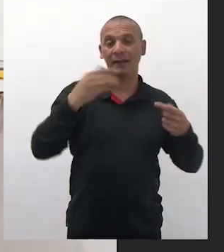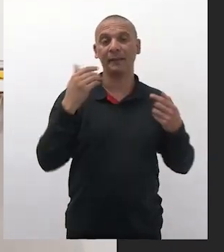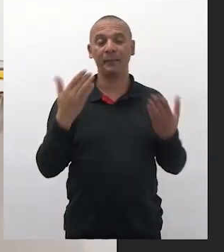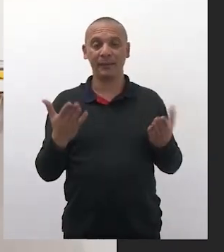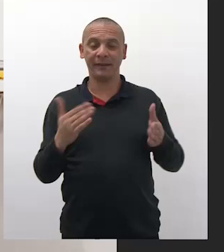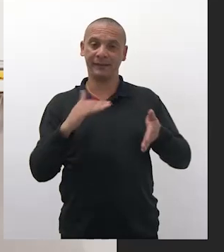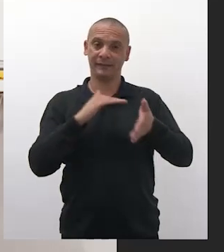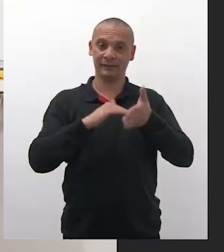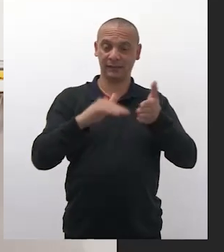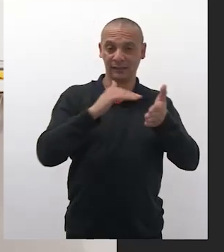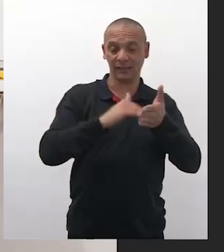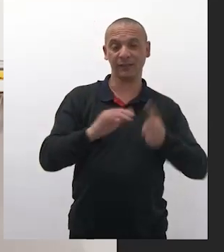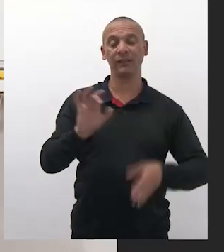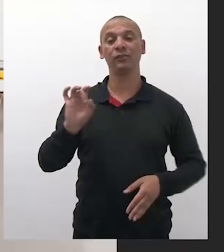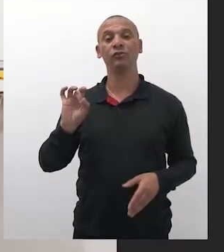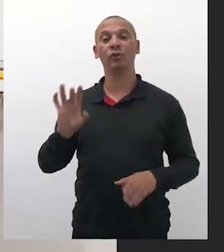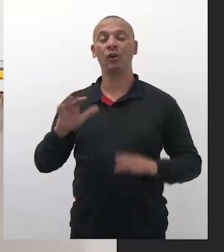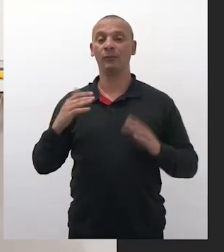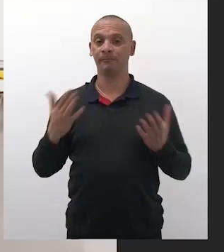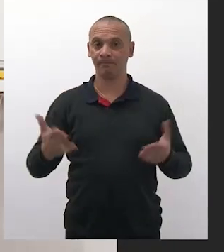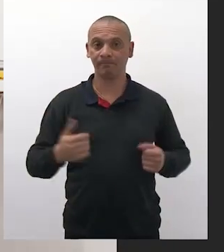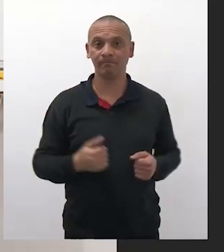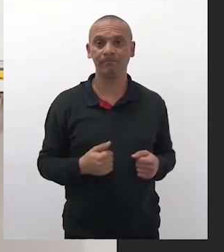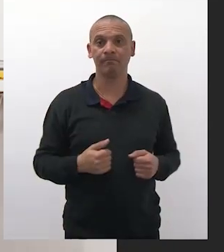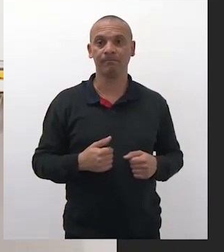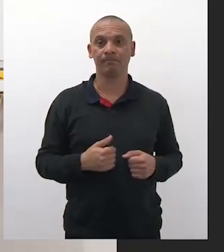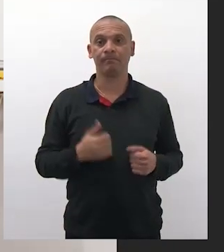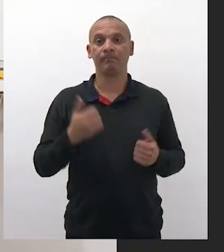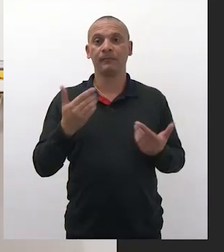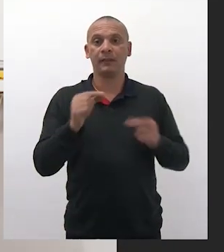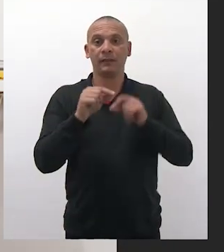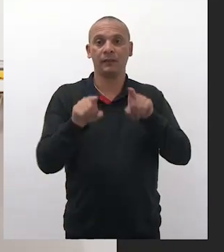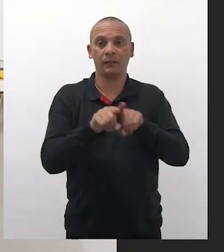da secretaria. E